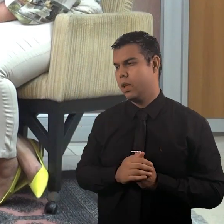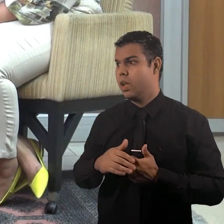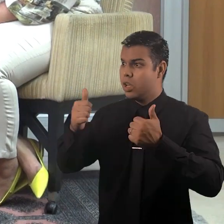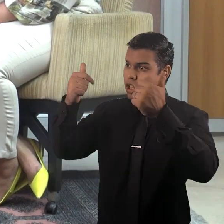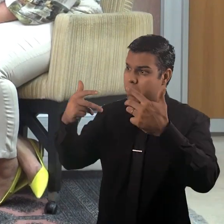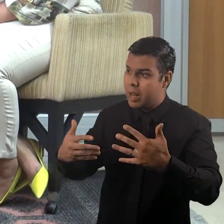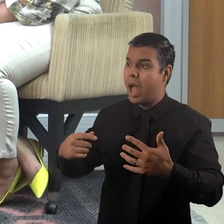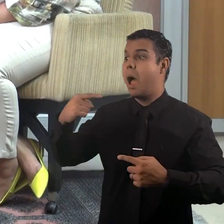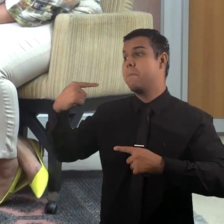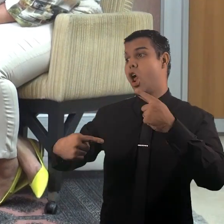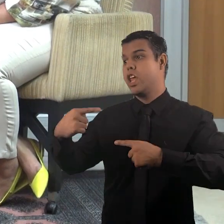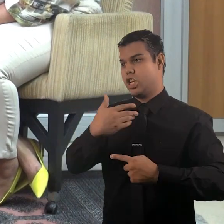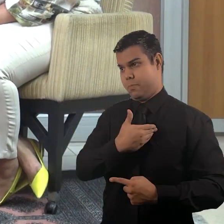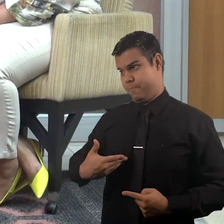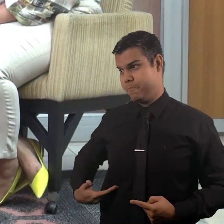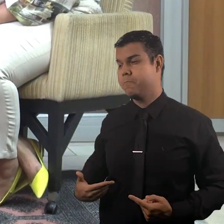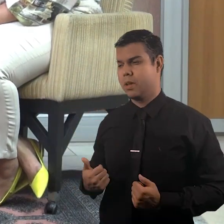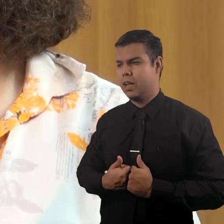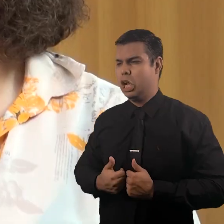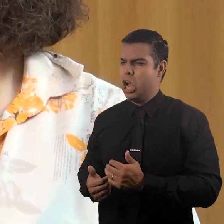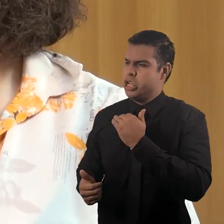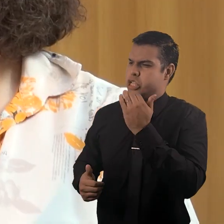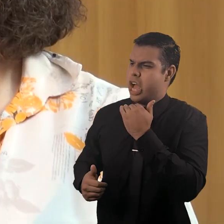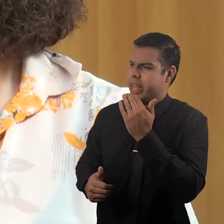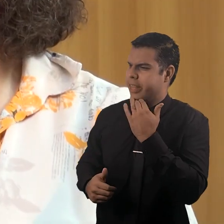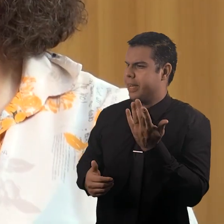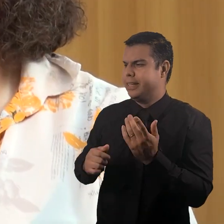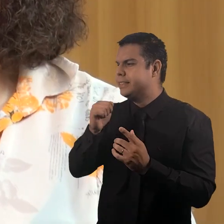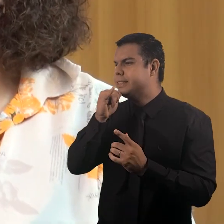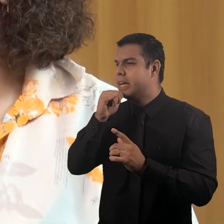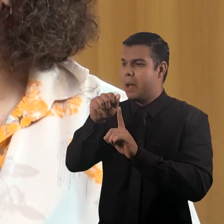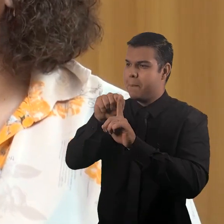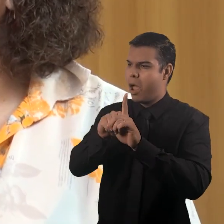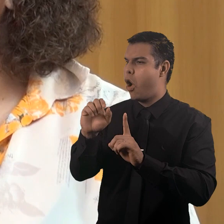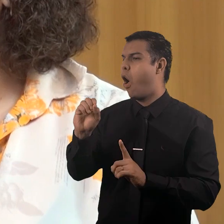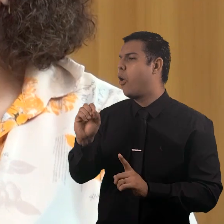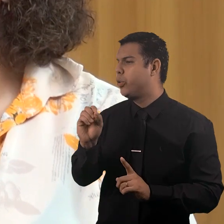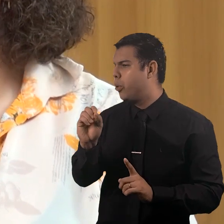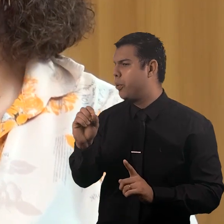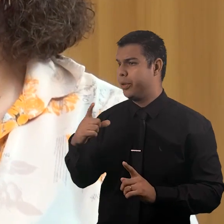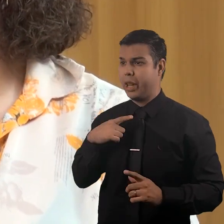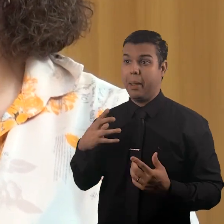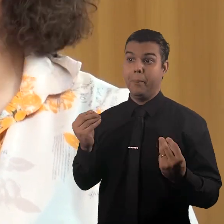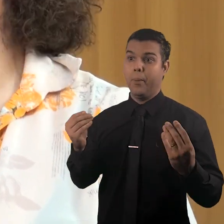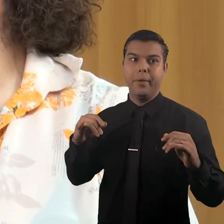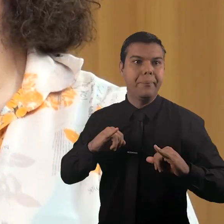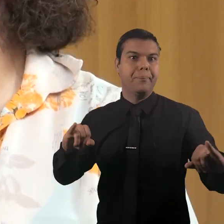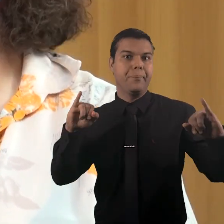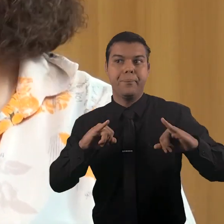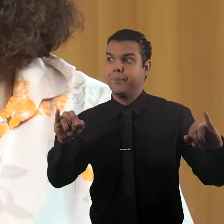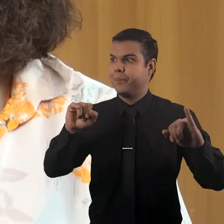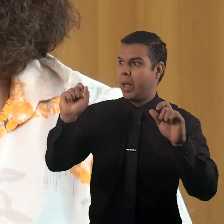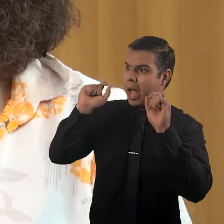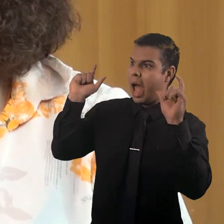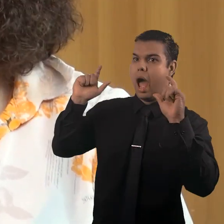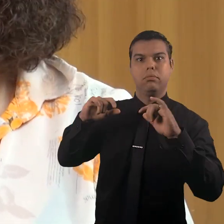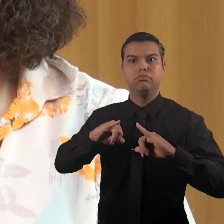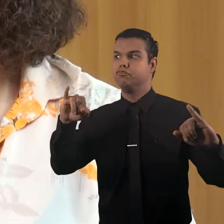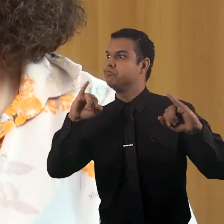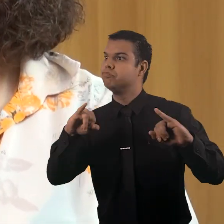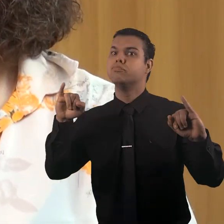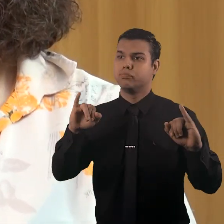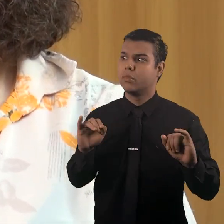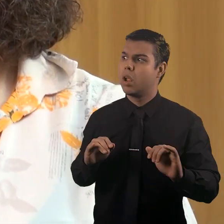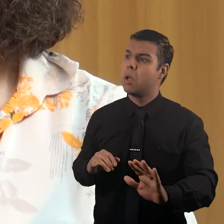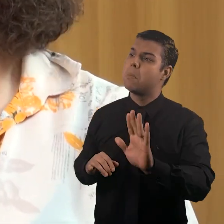vai falar também um pouco de política pública, né? Porque não adianta você chegar num mês como outubro e você ter inúmeras campanhas alertando sobre